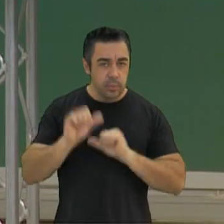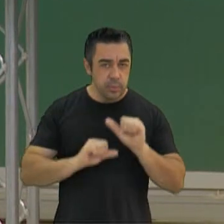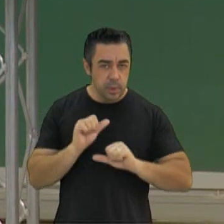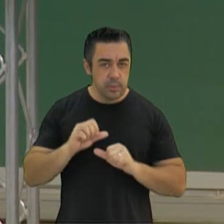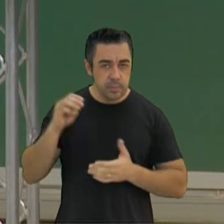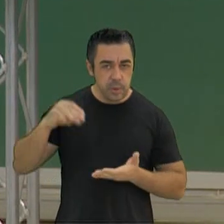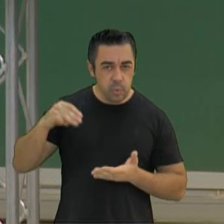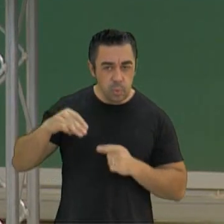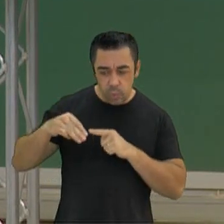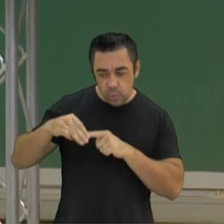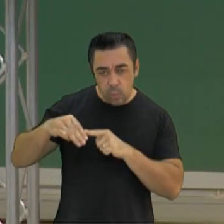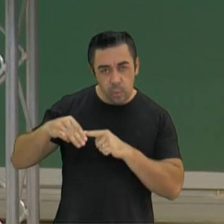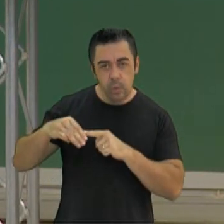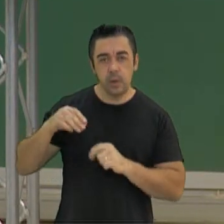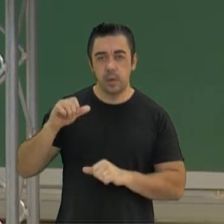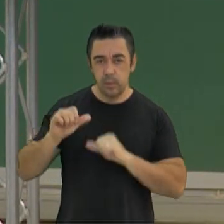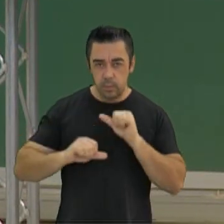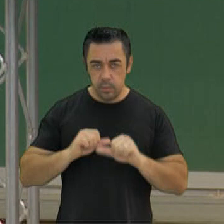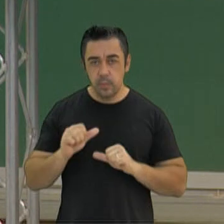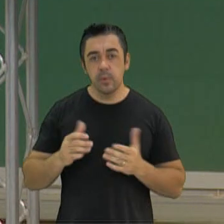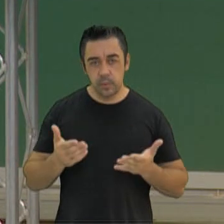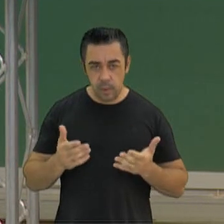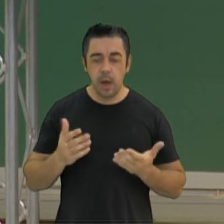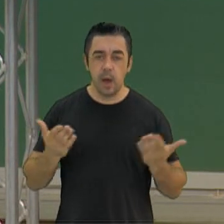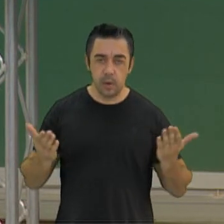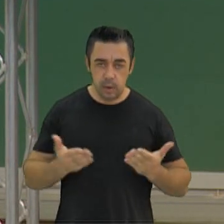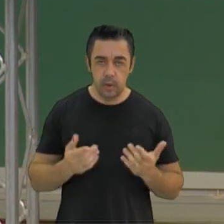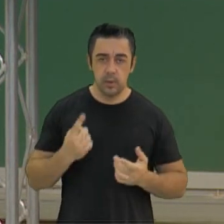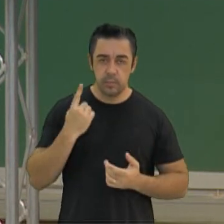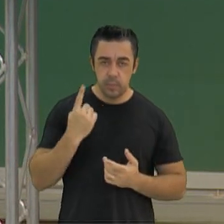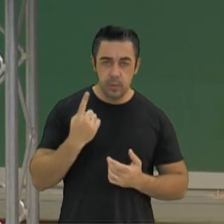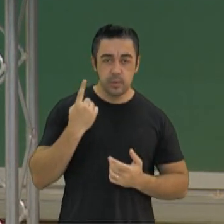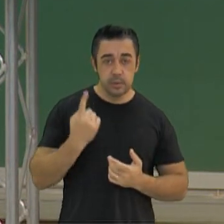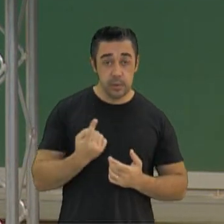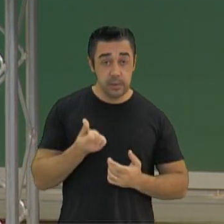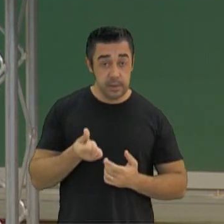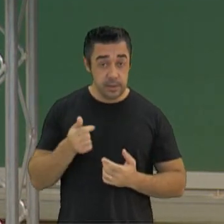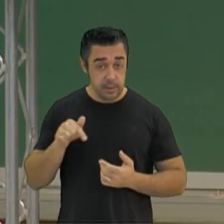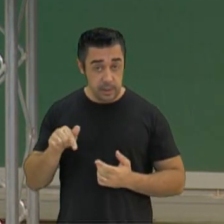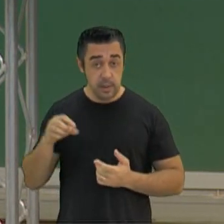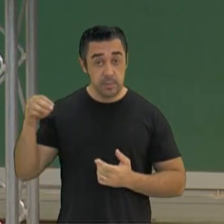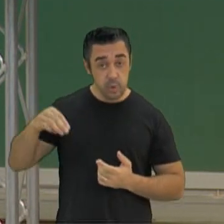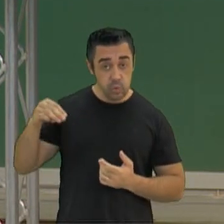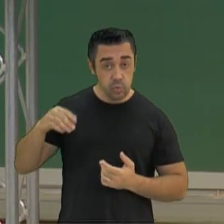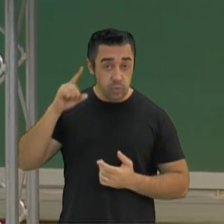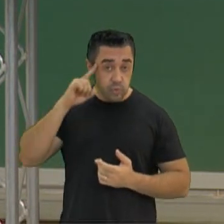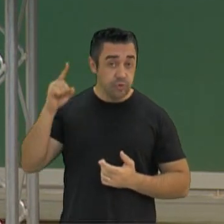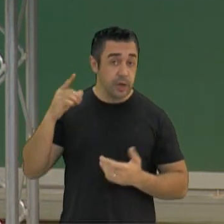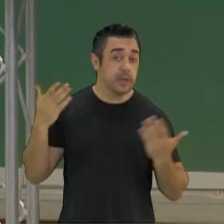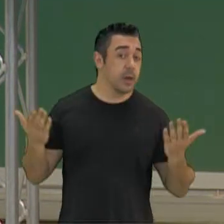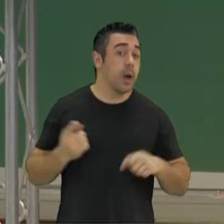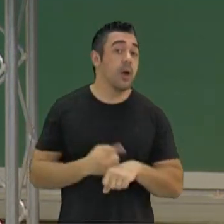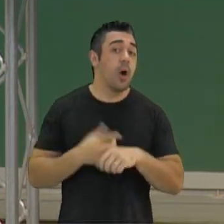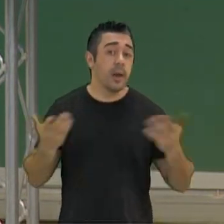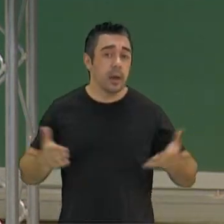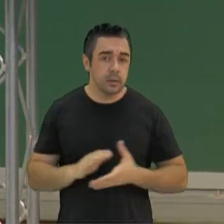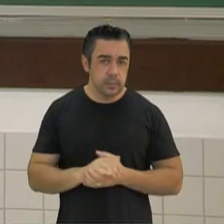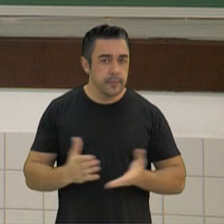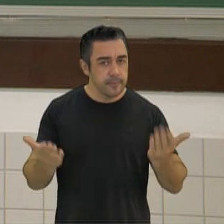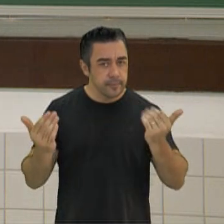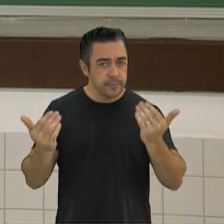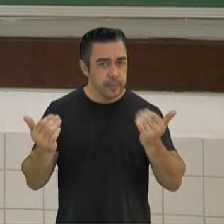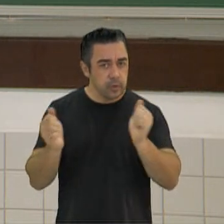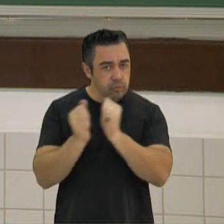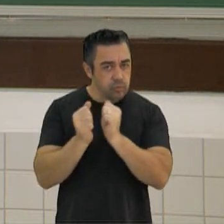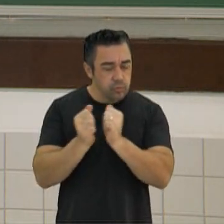minuto? Ele decola aos 1167 minutos do dia. Que horas que é isso? Vem aqui comigo